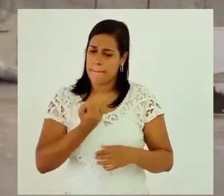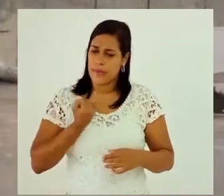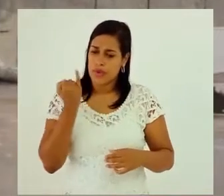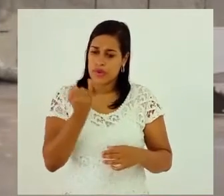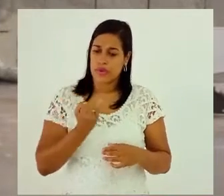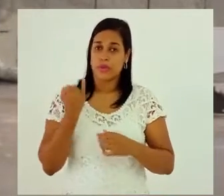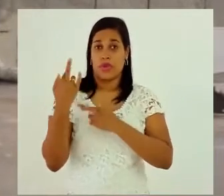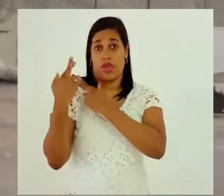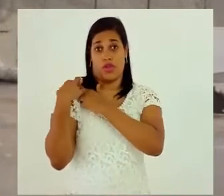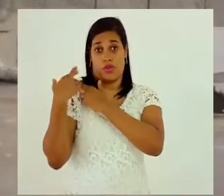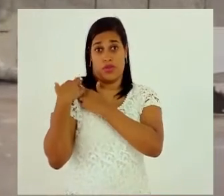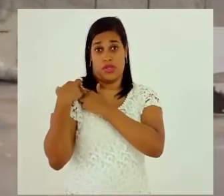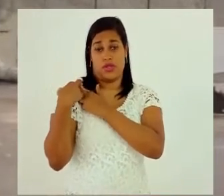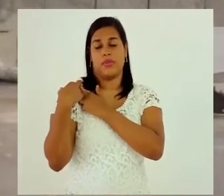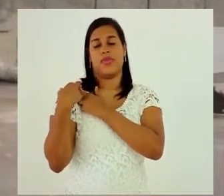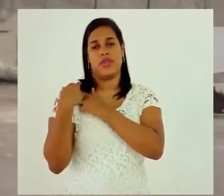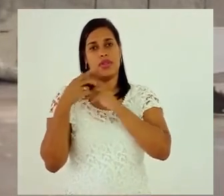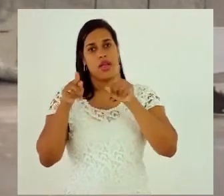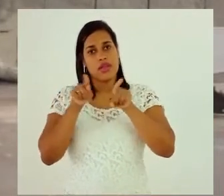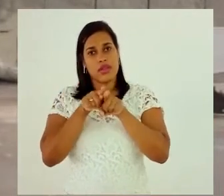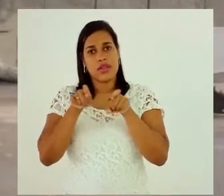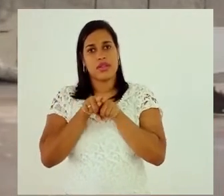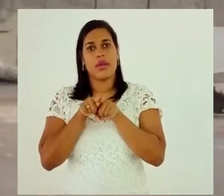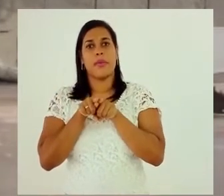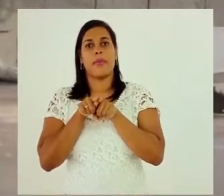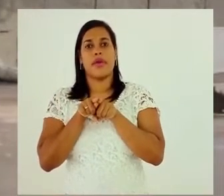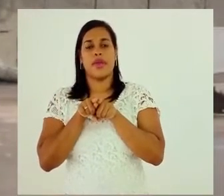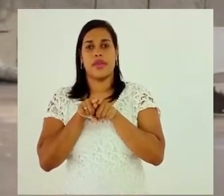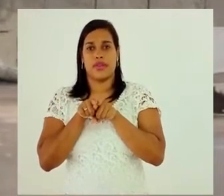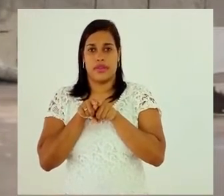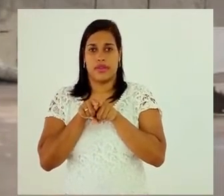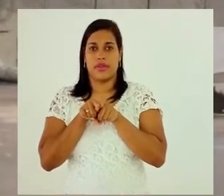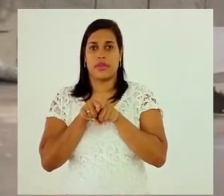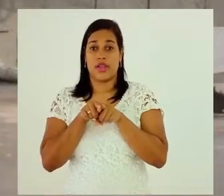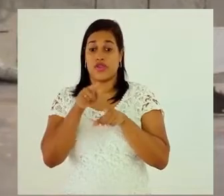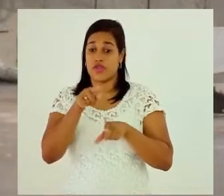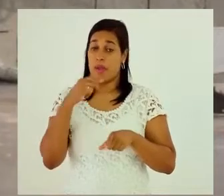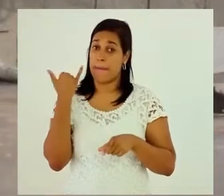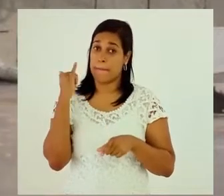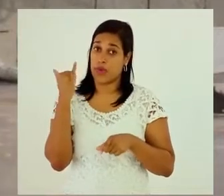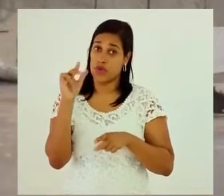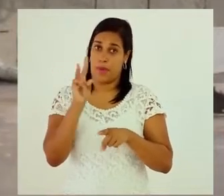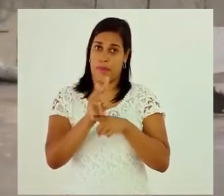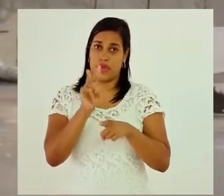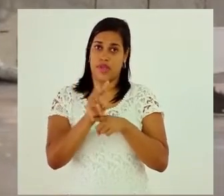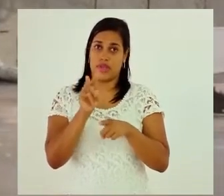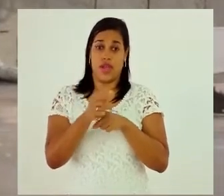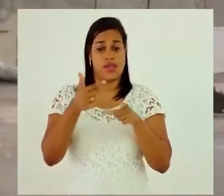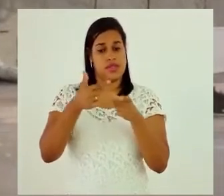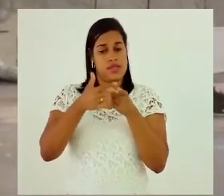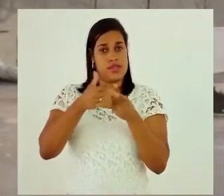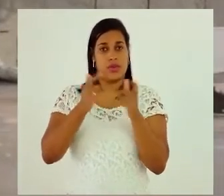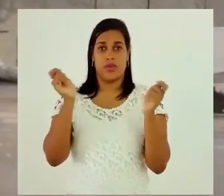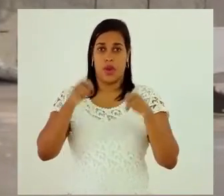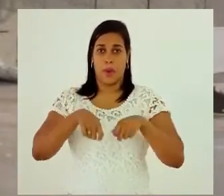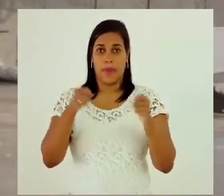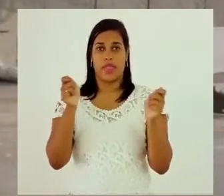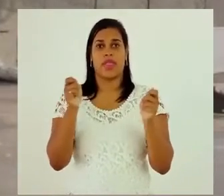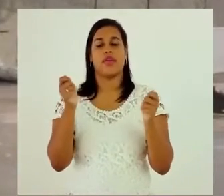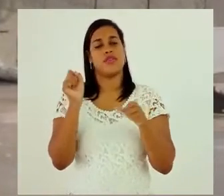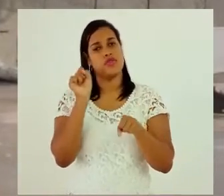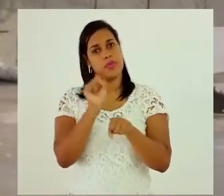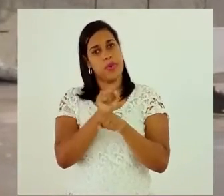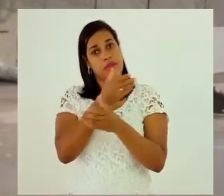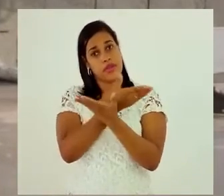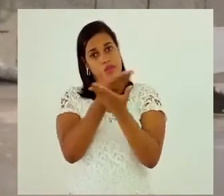e é responsabilidade do SESMIT a determinação dessas medidas de controle. Então essa foi a nossa segunda competência. Espero